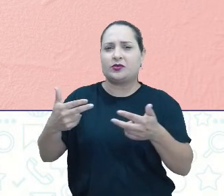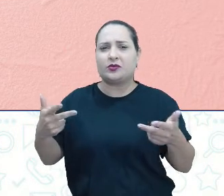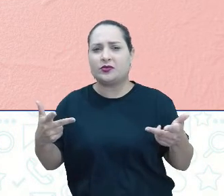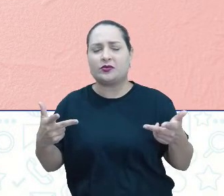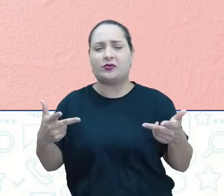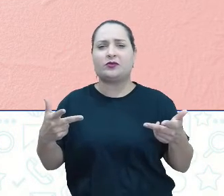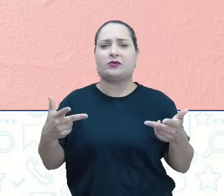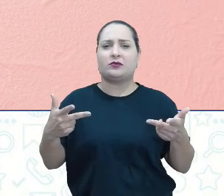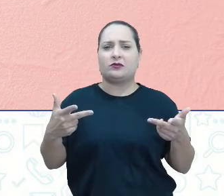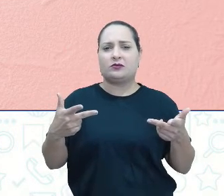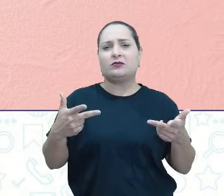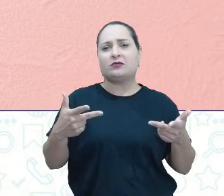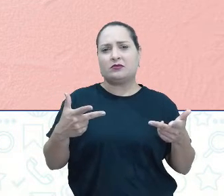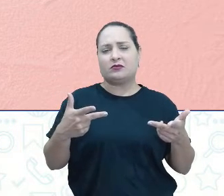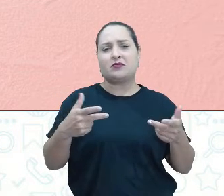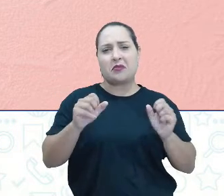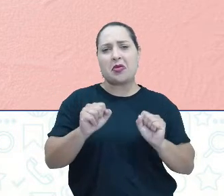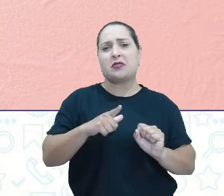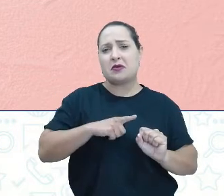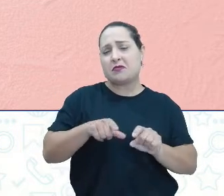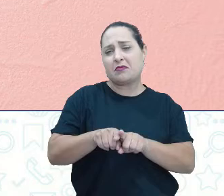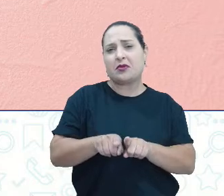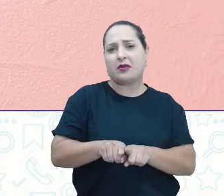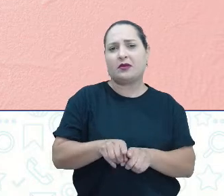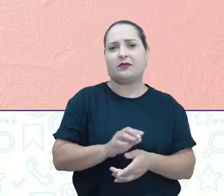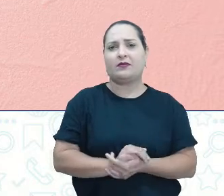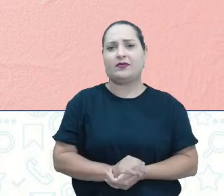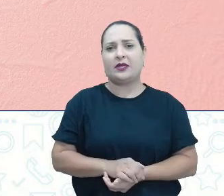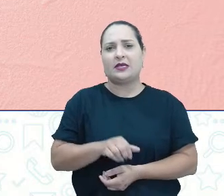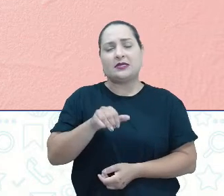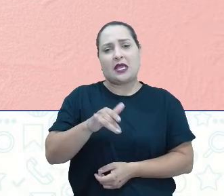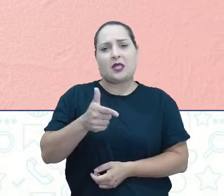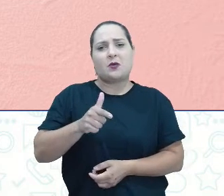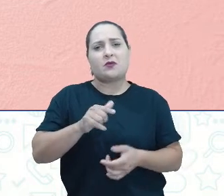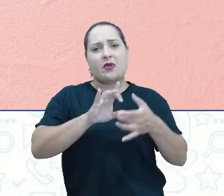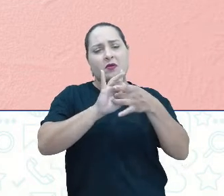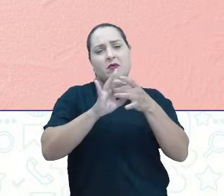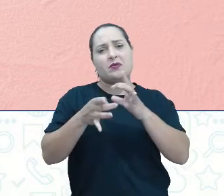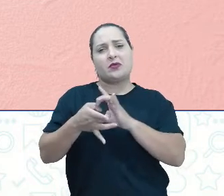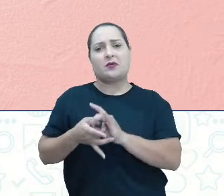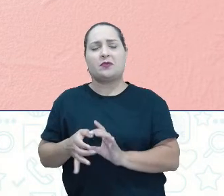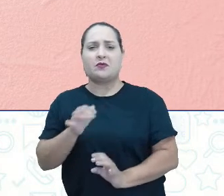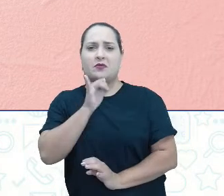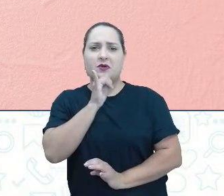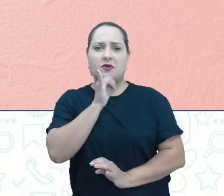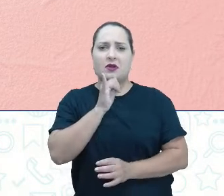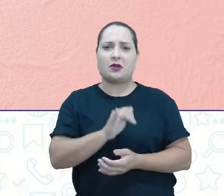Outras funções. Caso não venha acompanhado de um contexto,